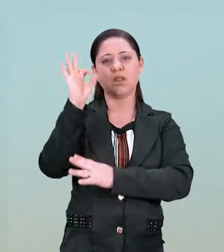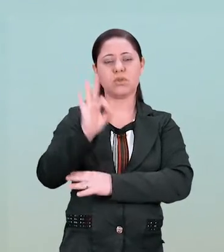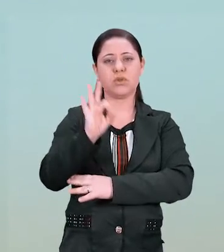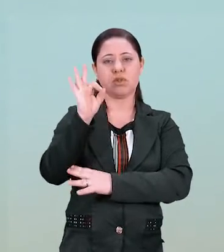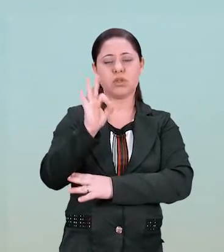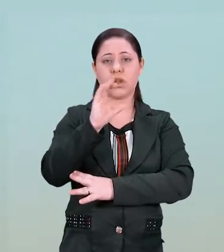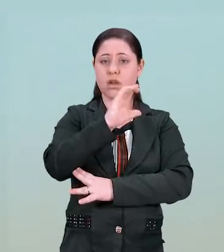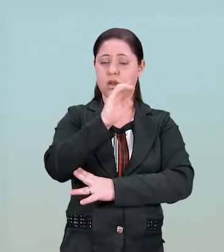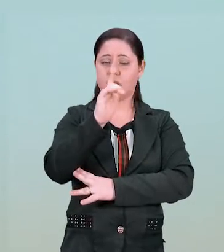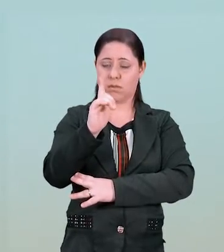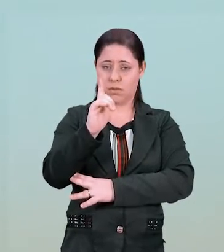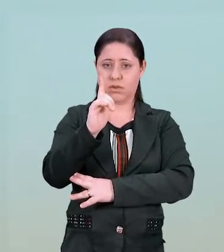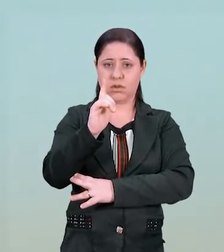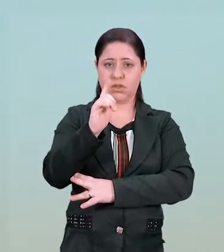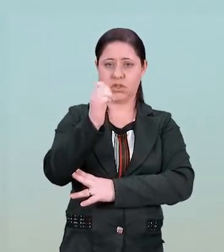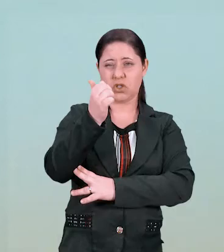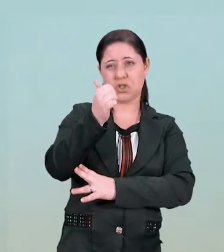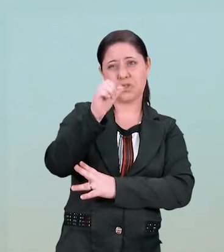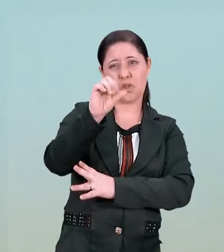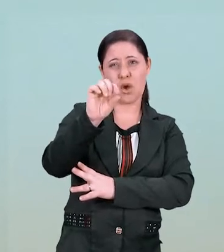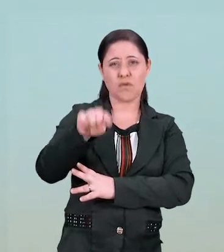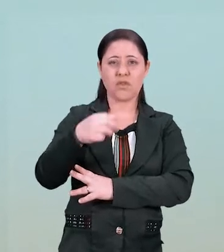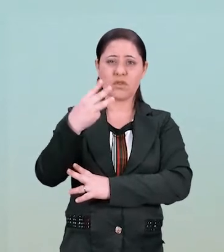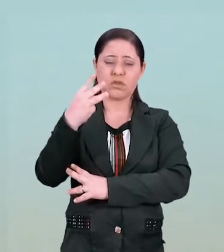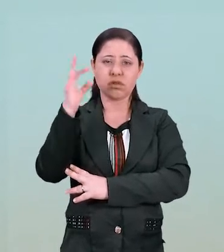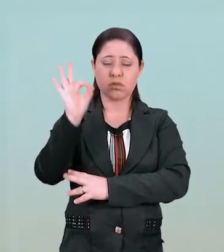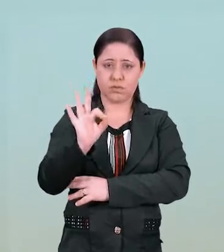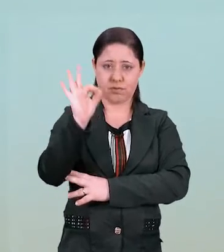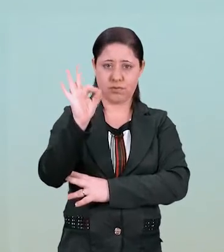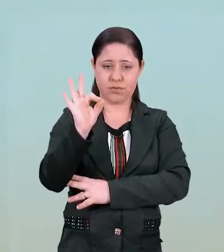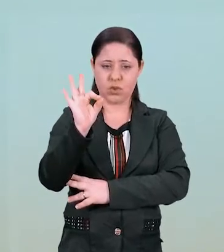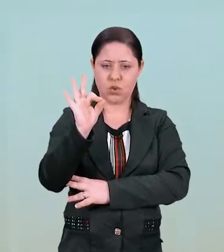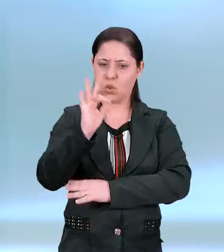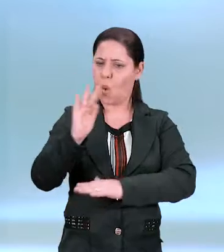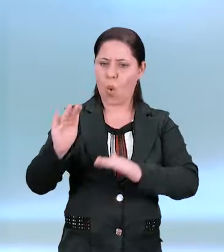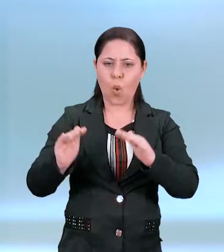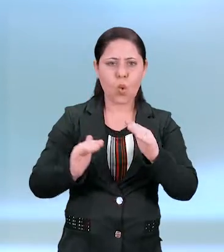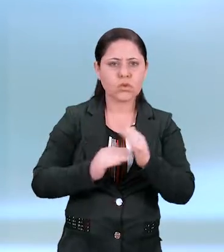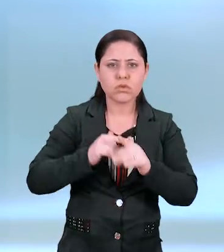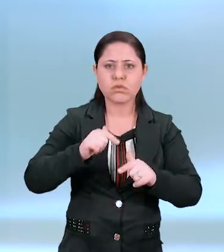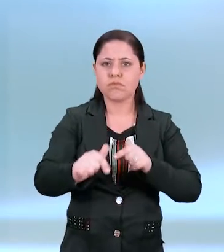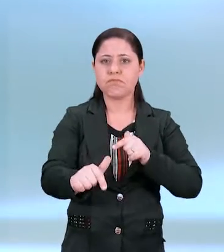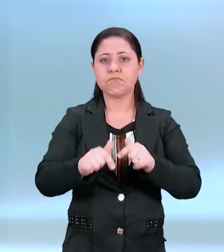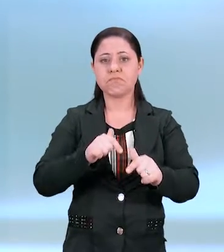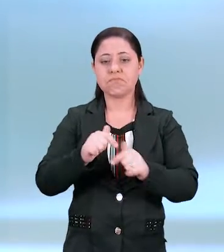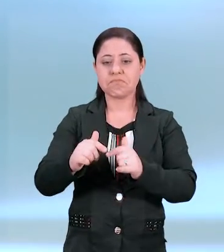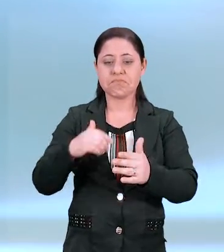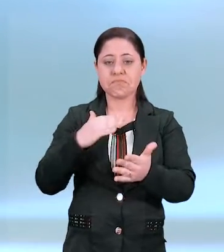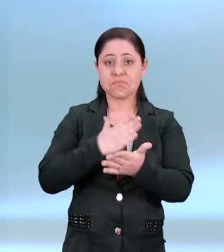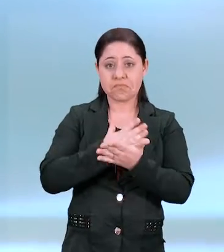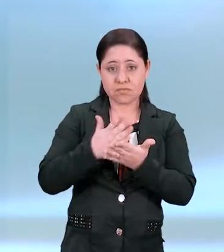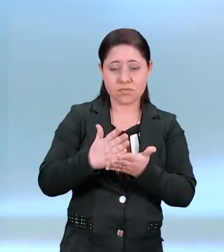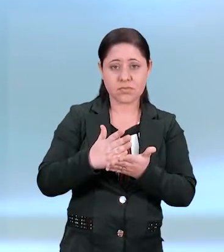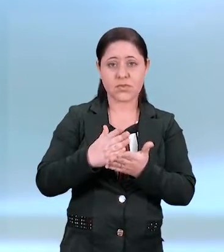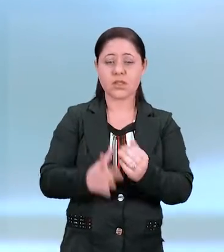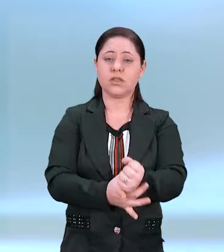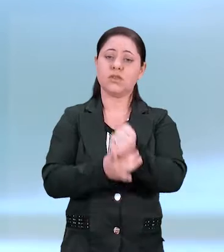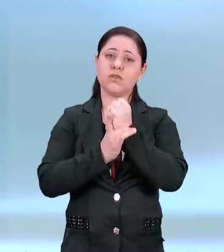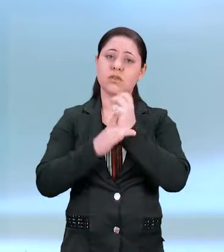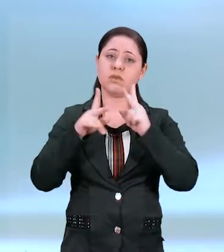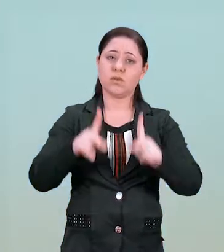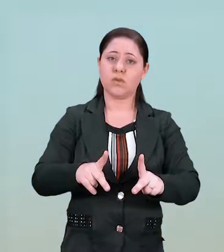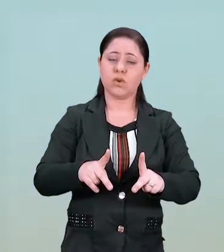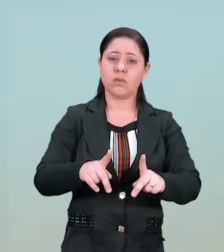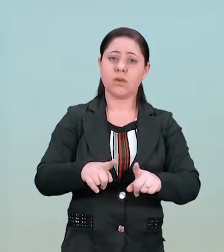com 19,3%. Então, você vê todo um trabalho que foi feito, não só pela segurança pública,